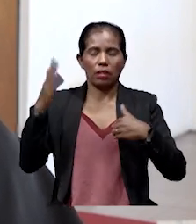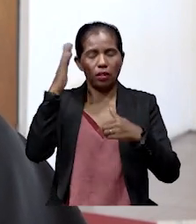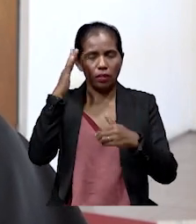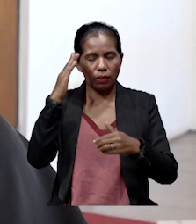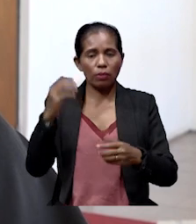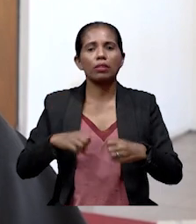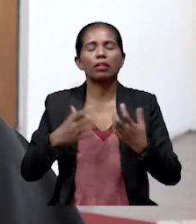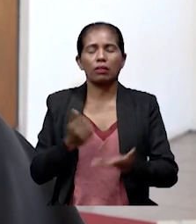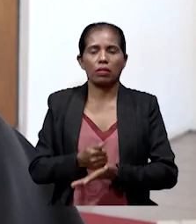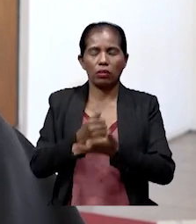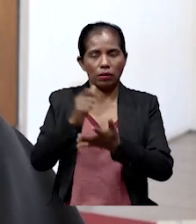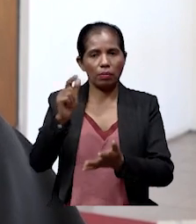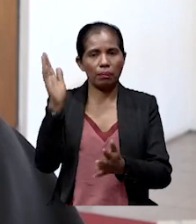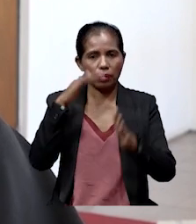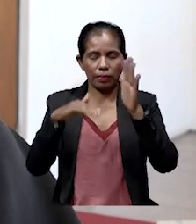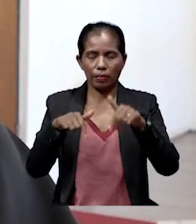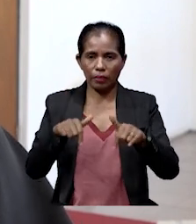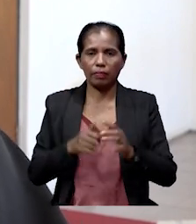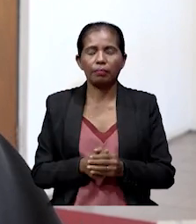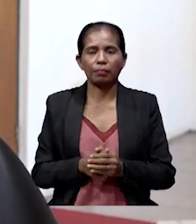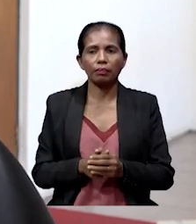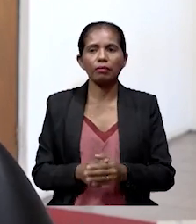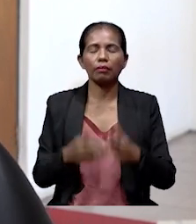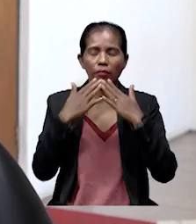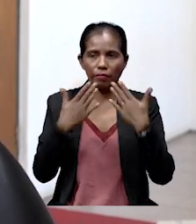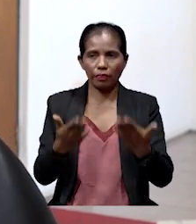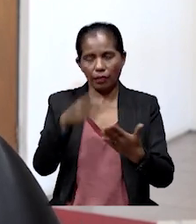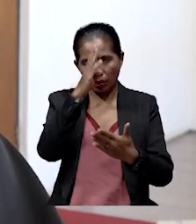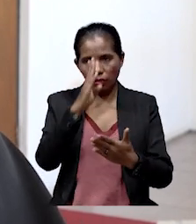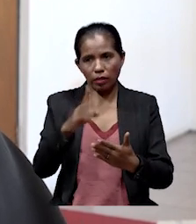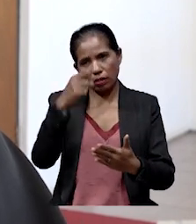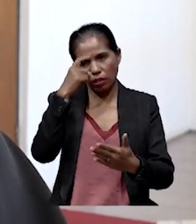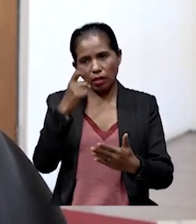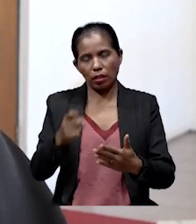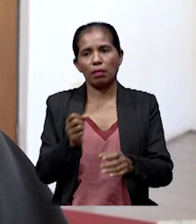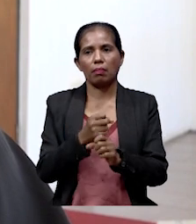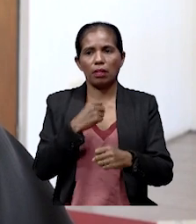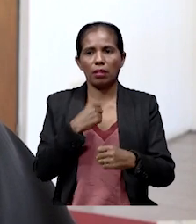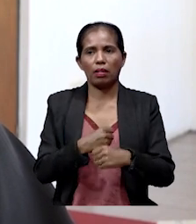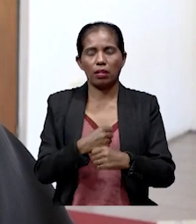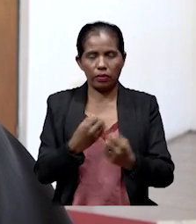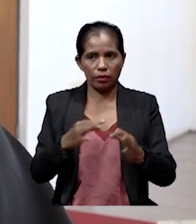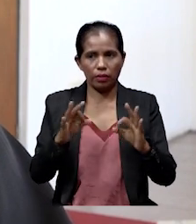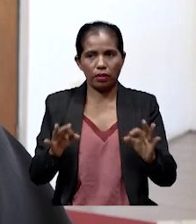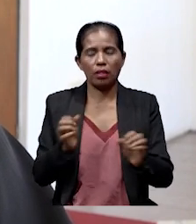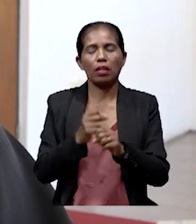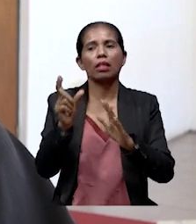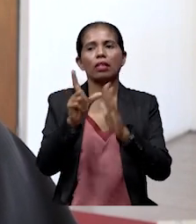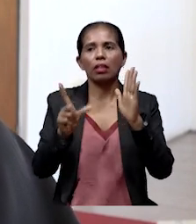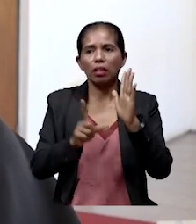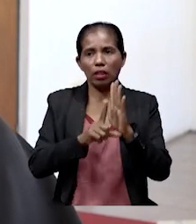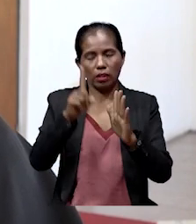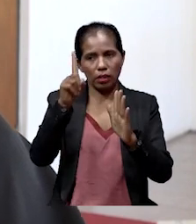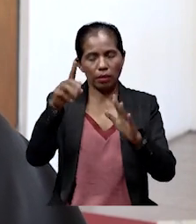dané. Então, agradeço te ba governo, tamba consegue ona, halo lei ida, ne bem o